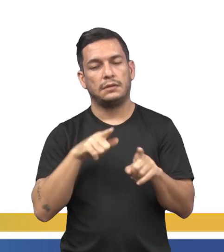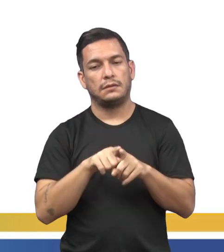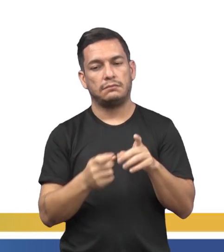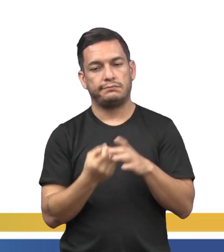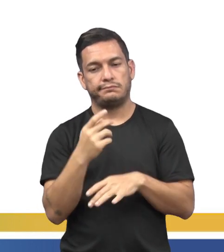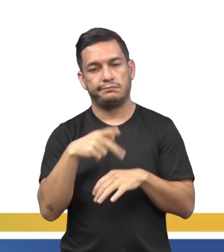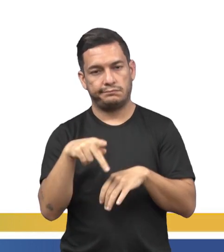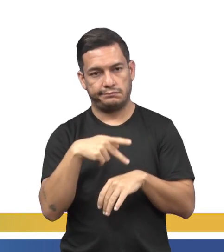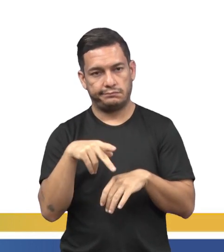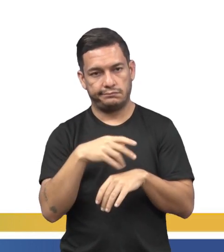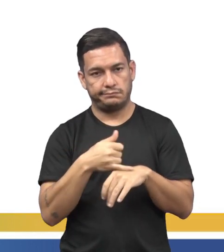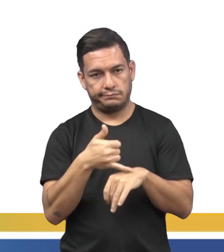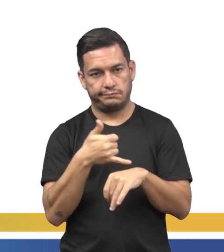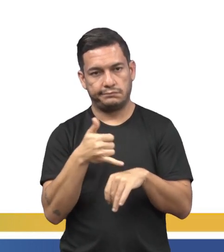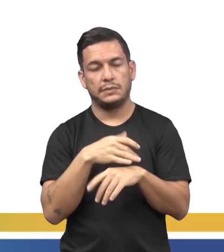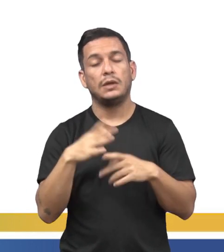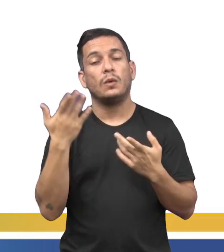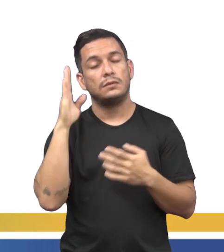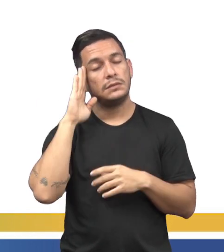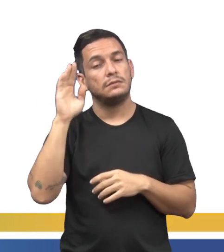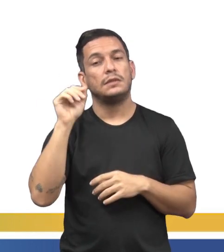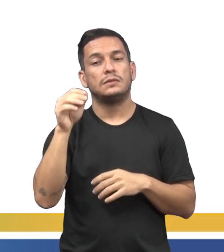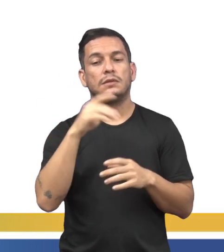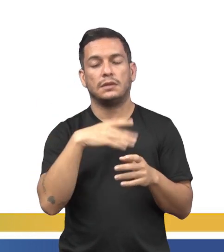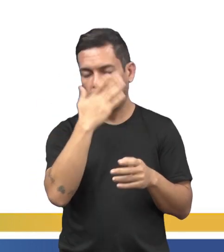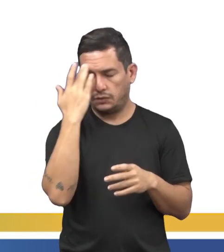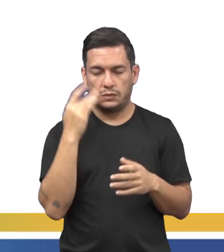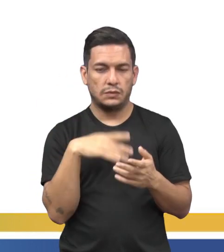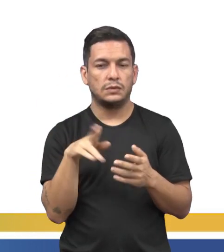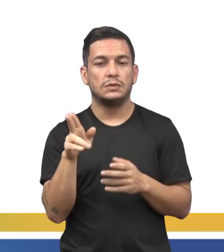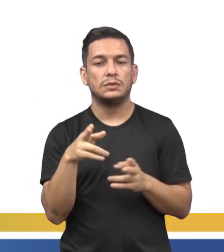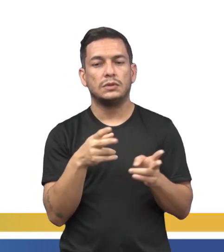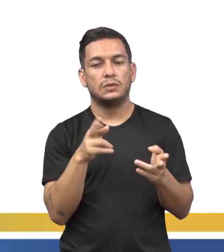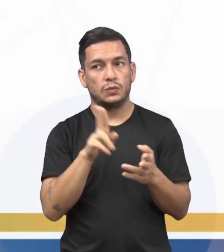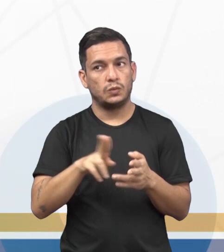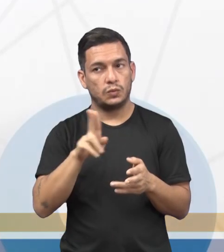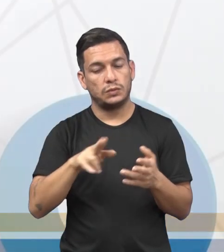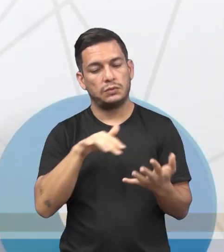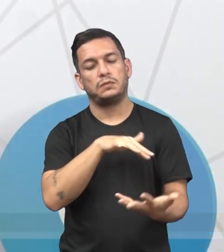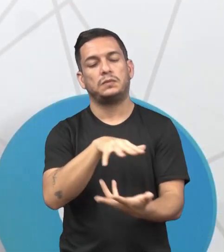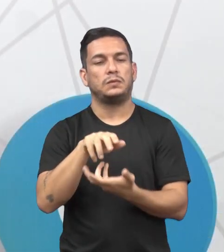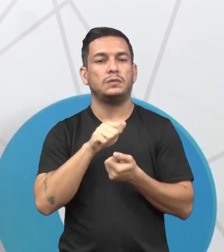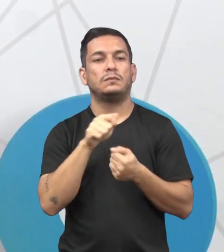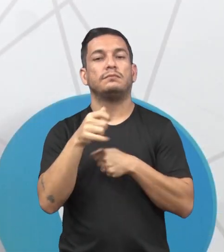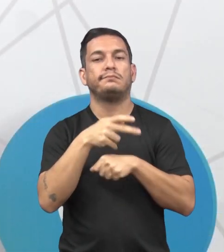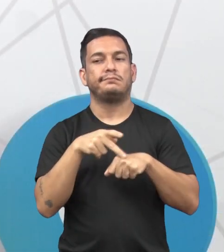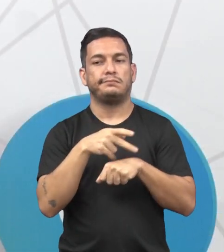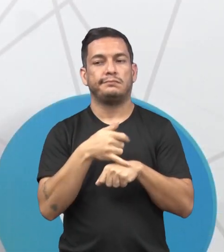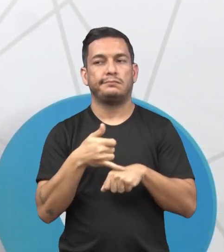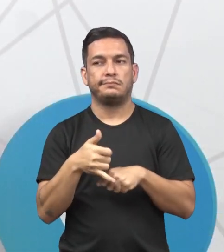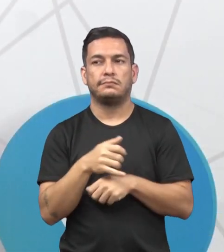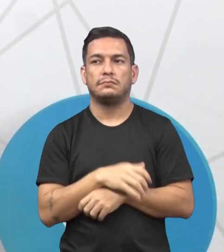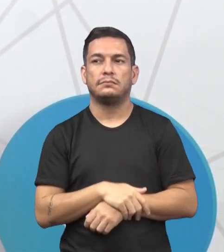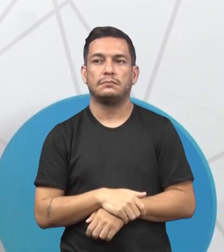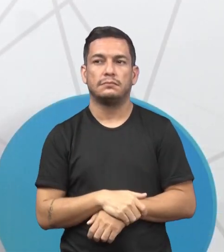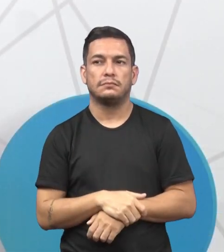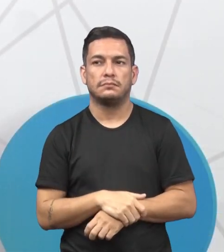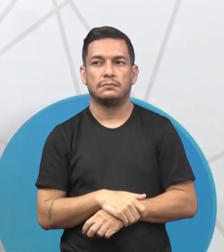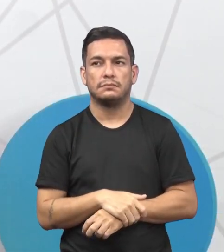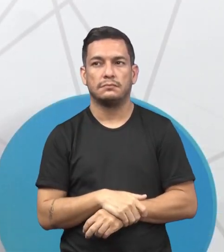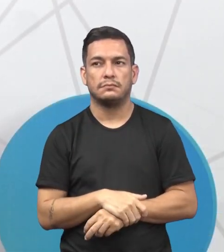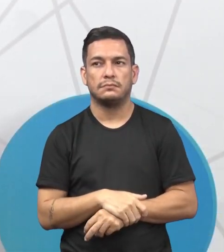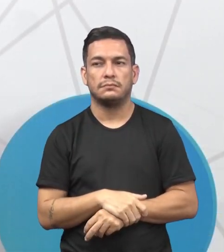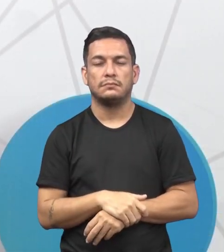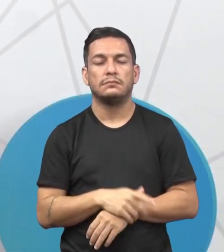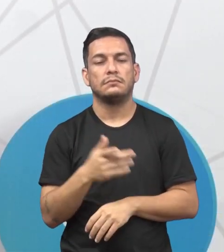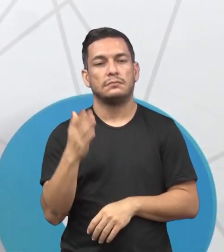petróleo? E o terceiro ponto, quais são os principais consumidores? Quem são os consumidores mundiais do petróleo? A